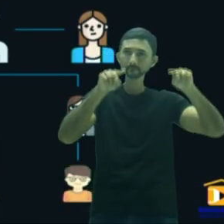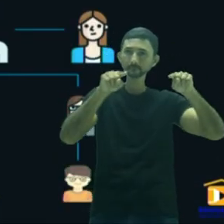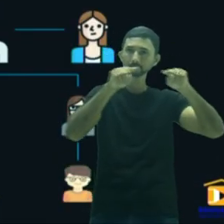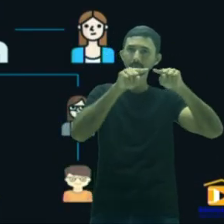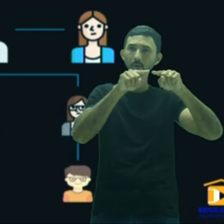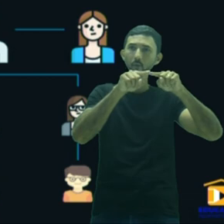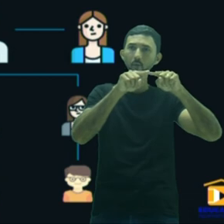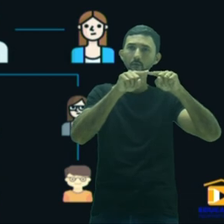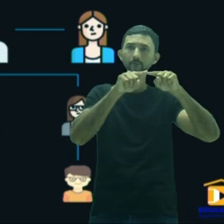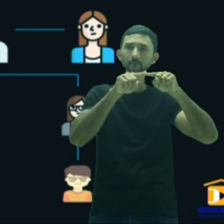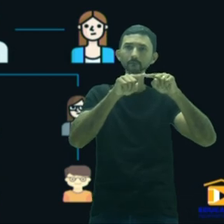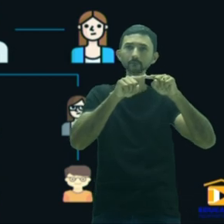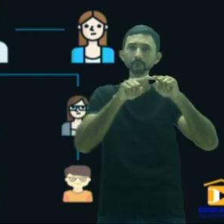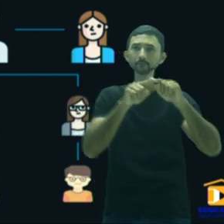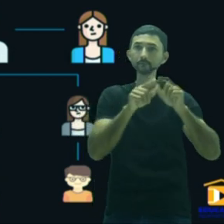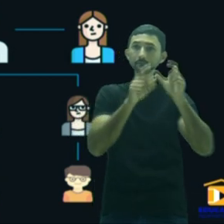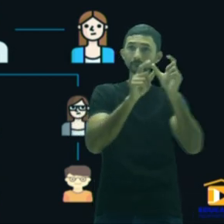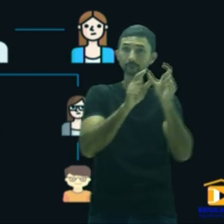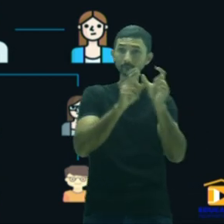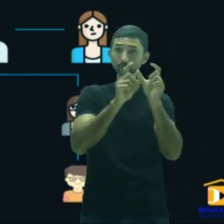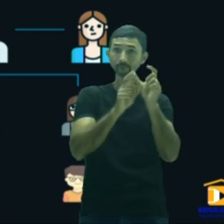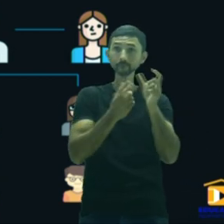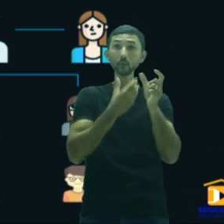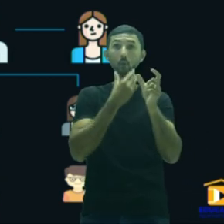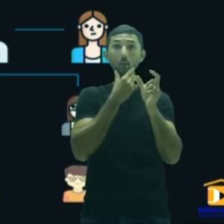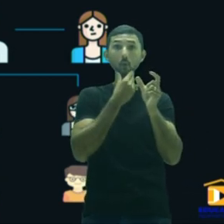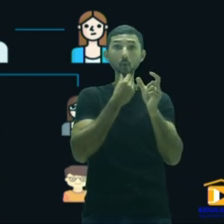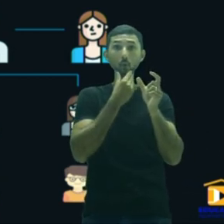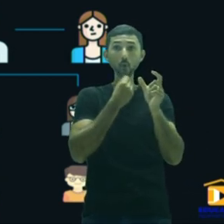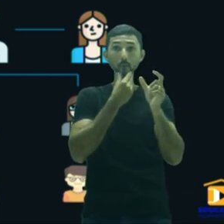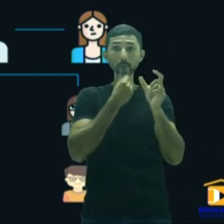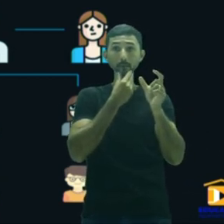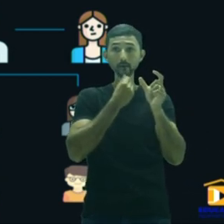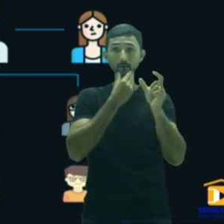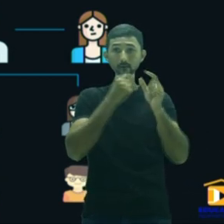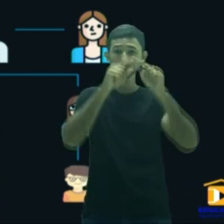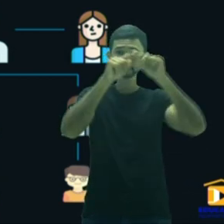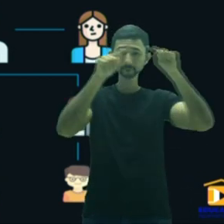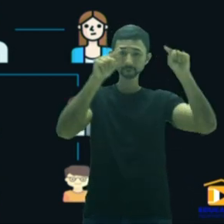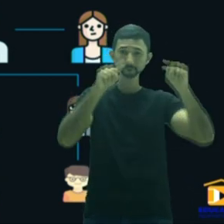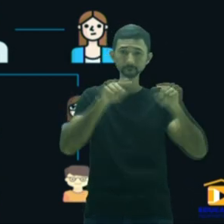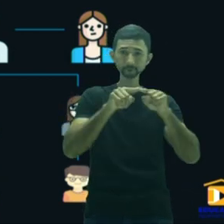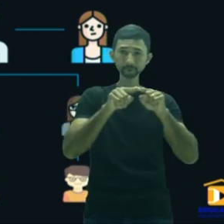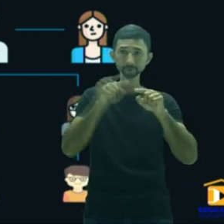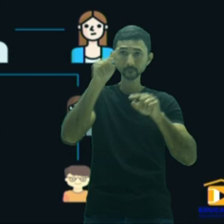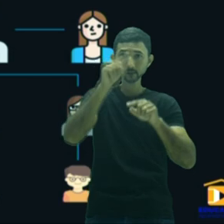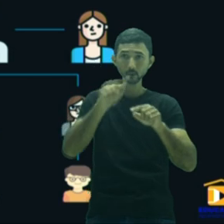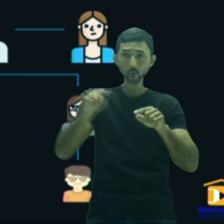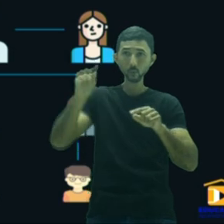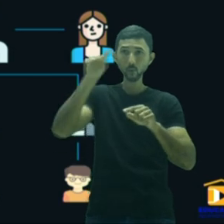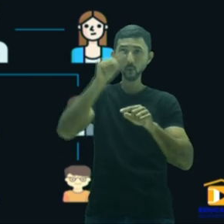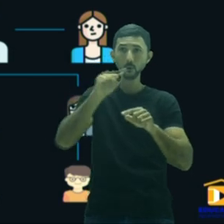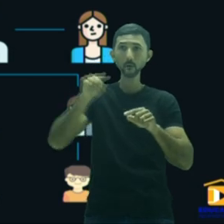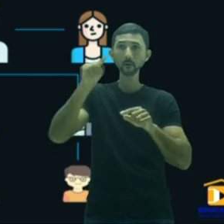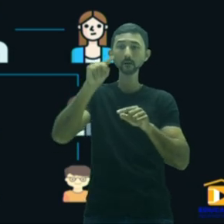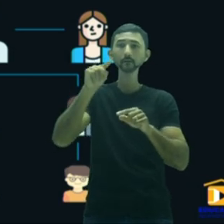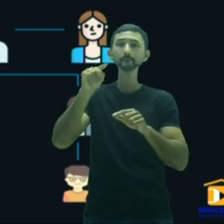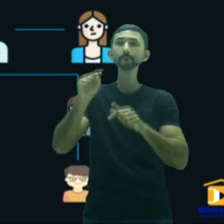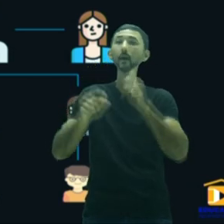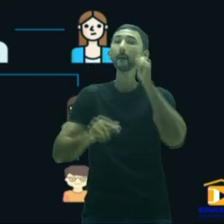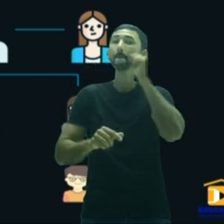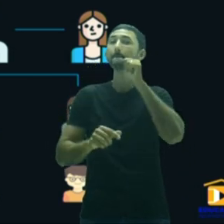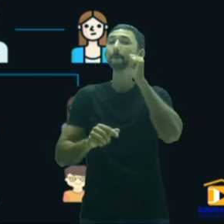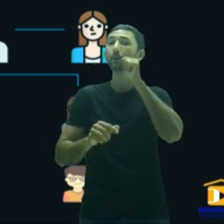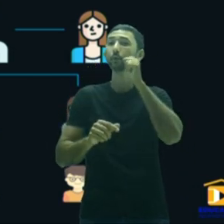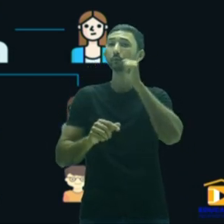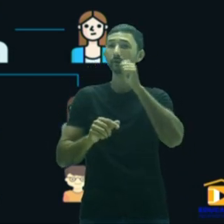Esses quadradinhos, eles representam o indivíduo do sexo masculino. E as bolinhas já representam o indivíduo